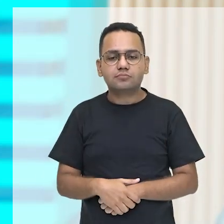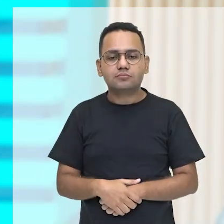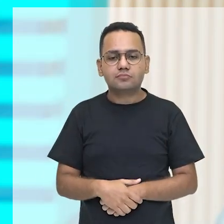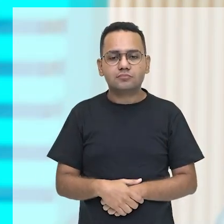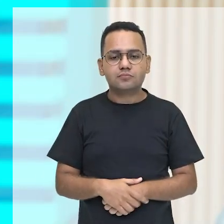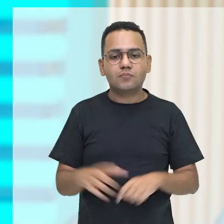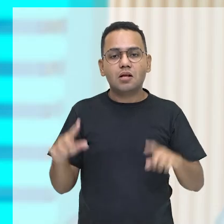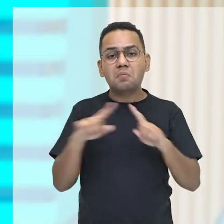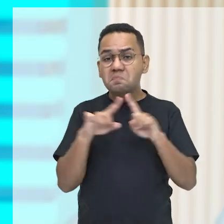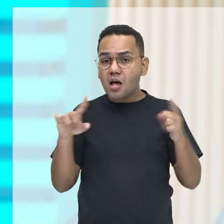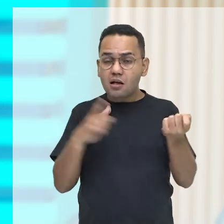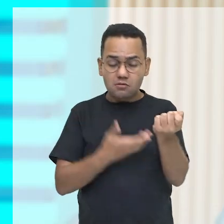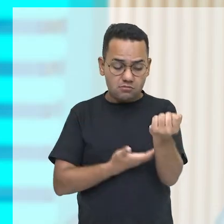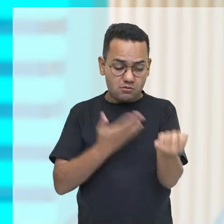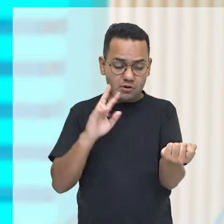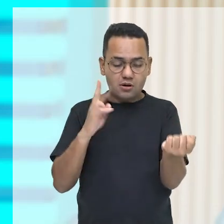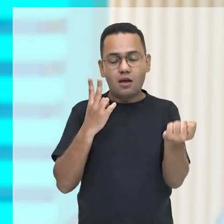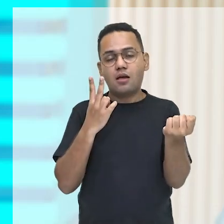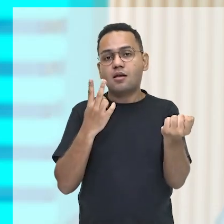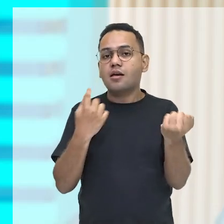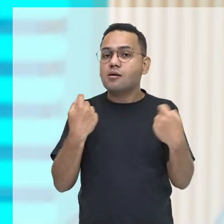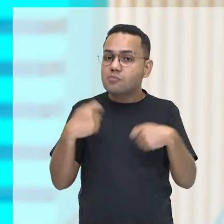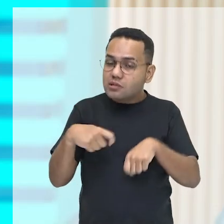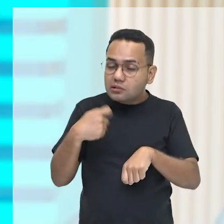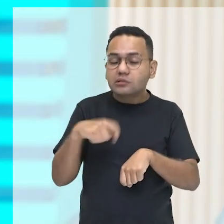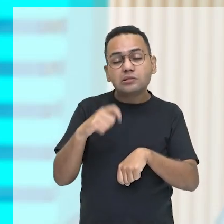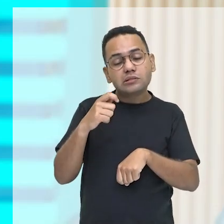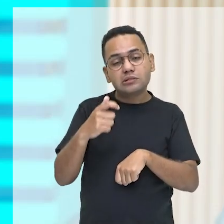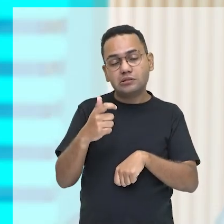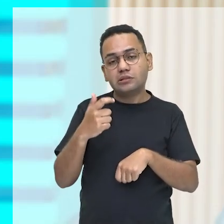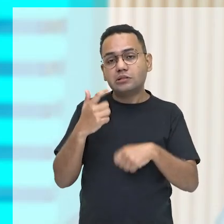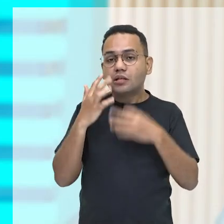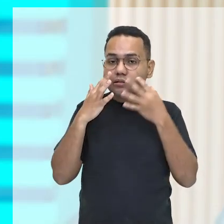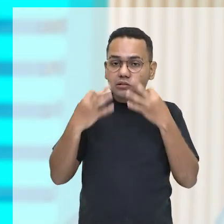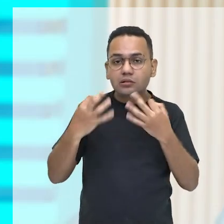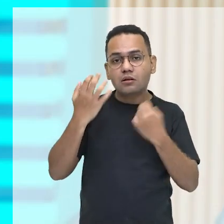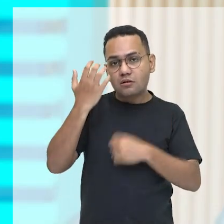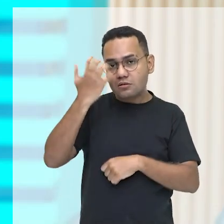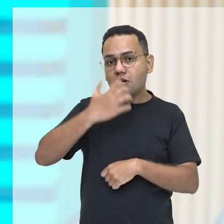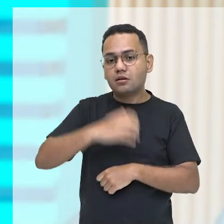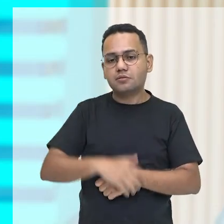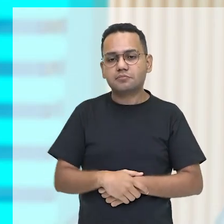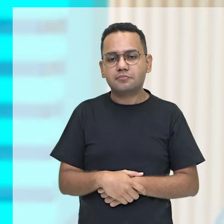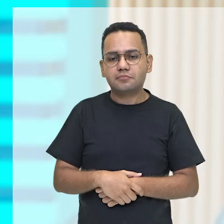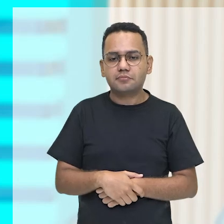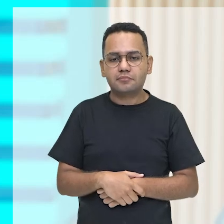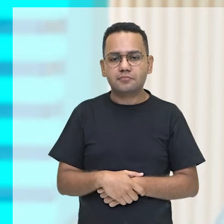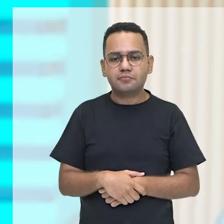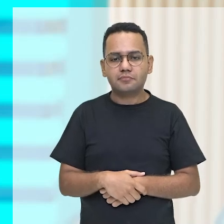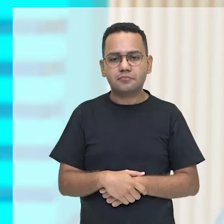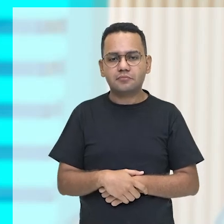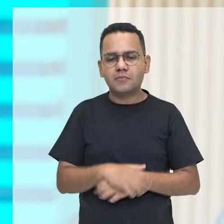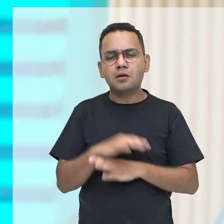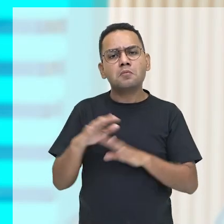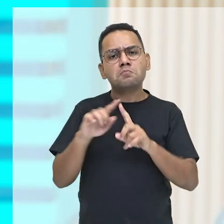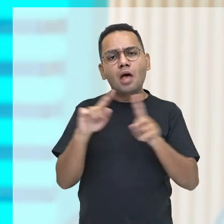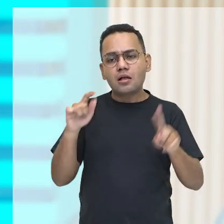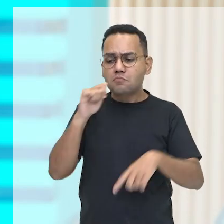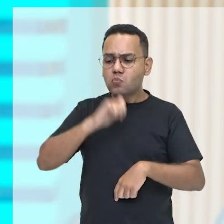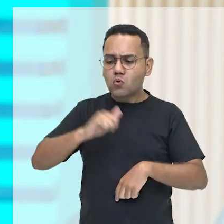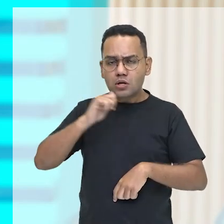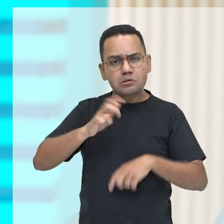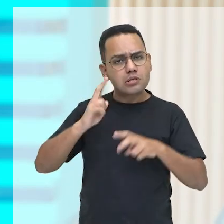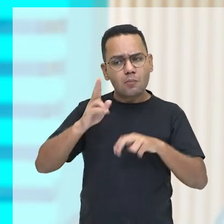é seríssima, pessoal. As mulheres geralmente são bem mais cuidadosas, costumam ir mais nos médicos. Os homens é que